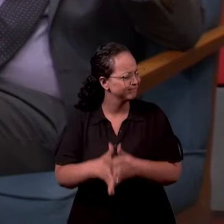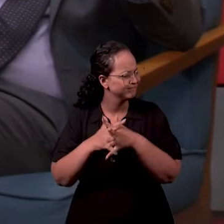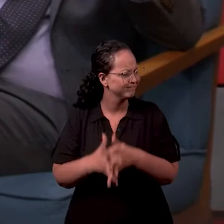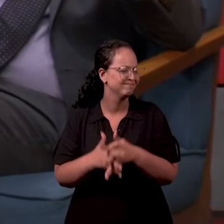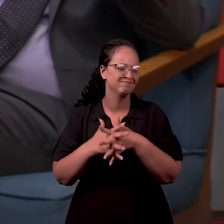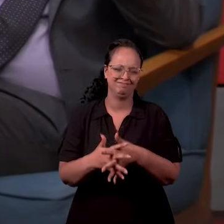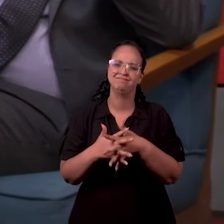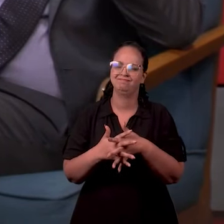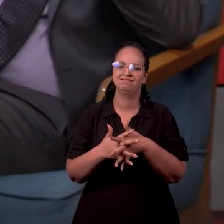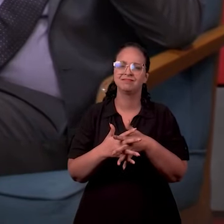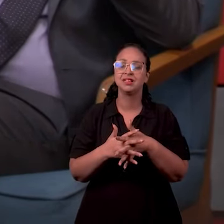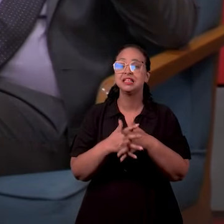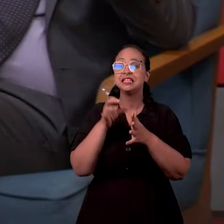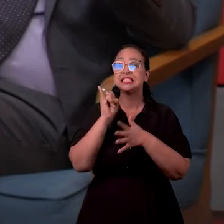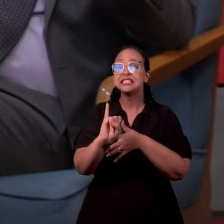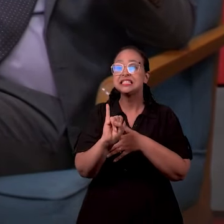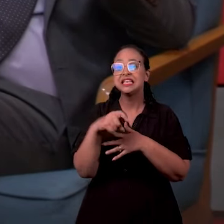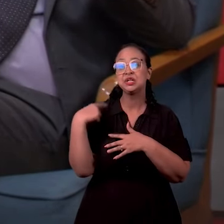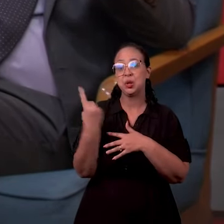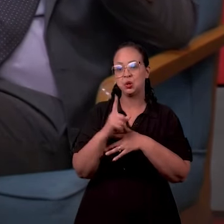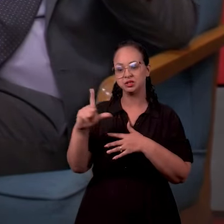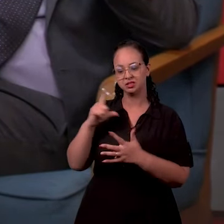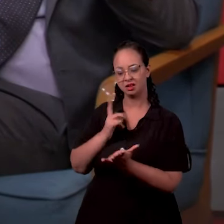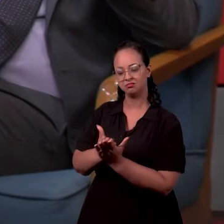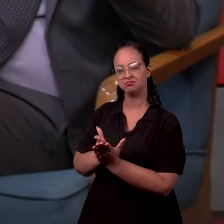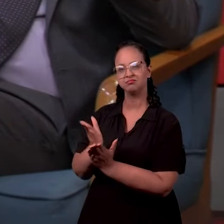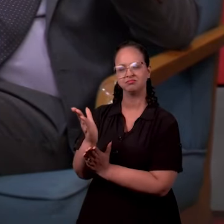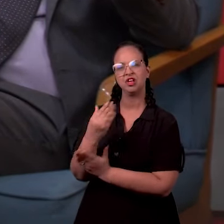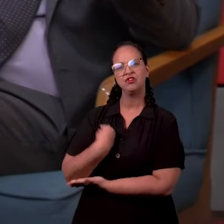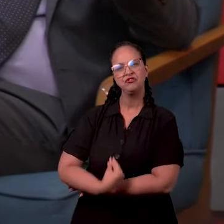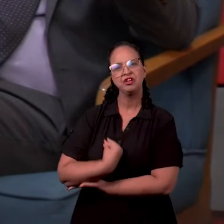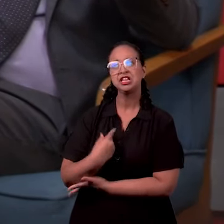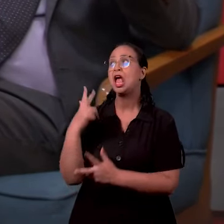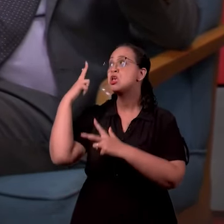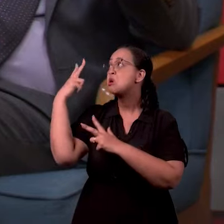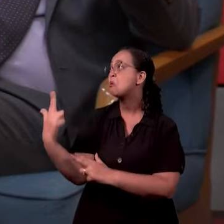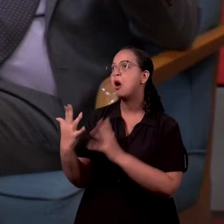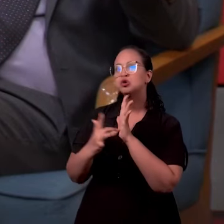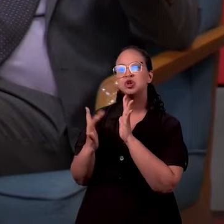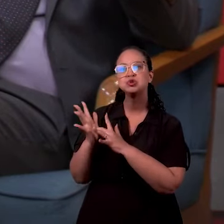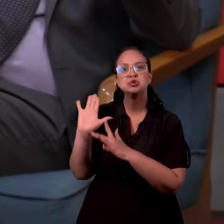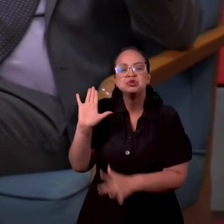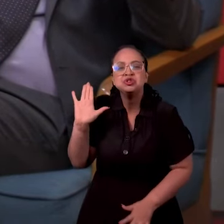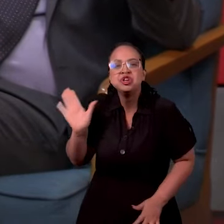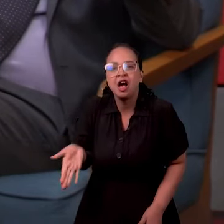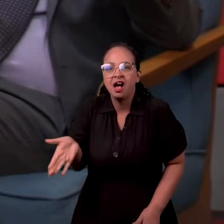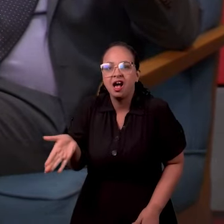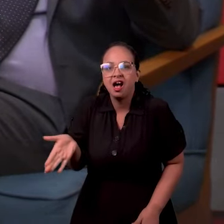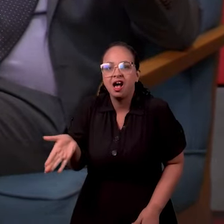fez e que às vezes tem feito. Então, se andarmos na luz, como Ele na luz está,